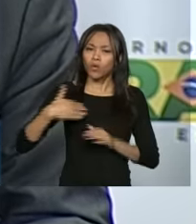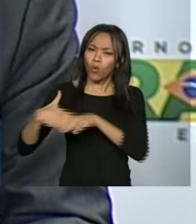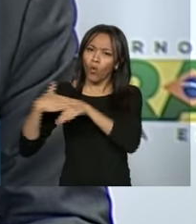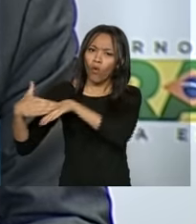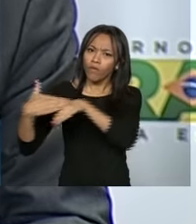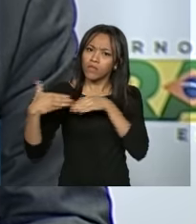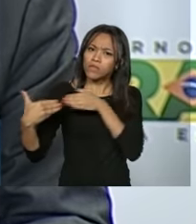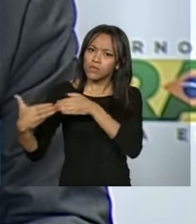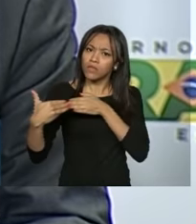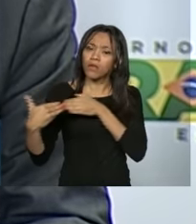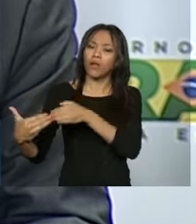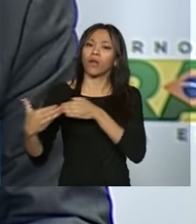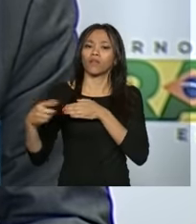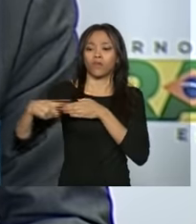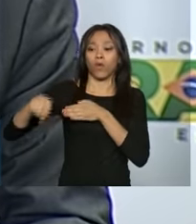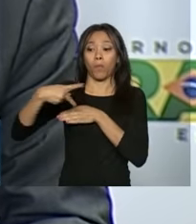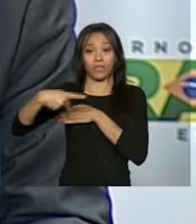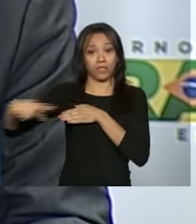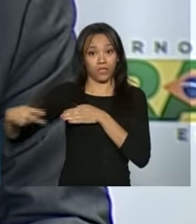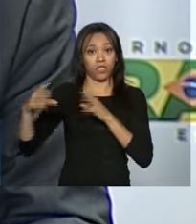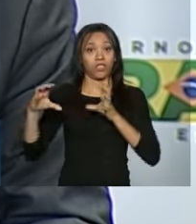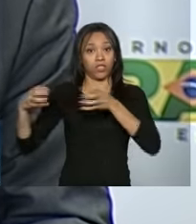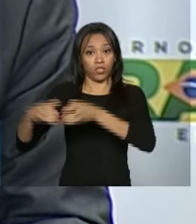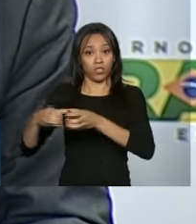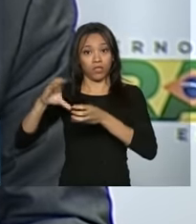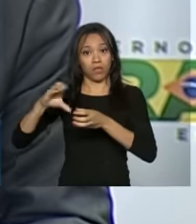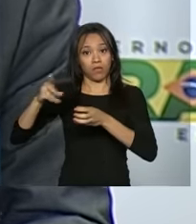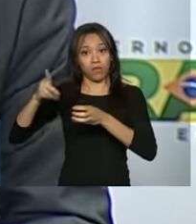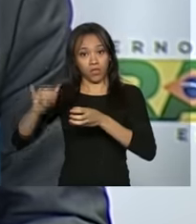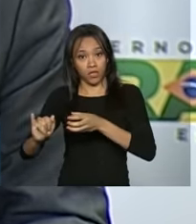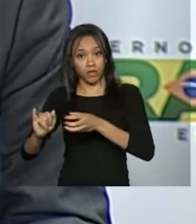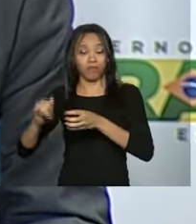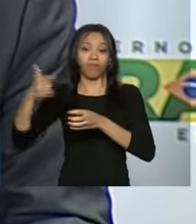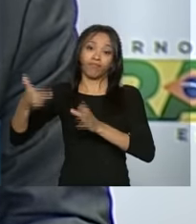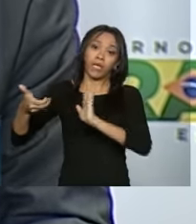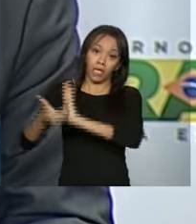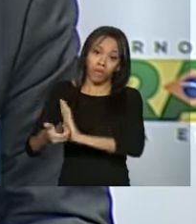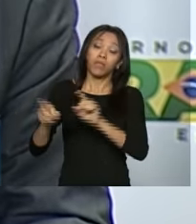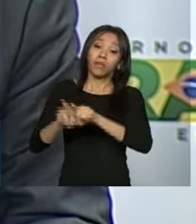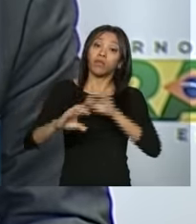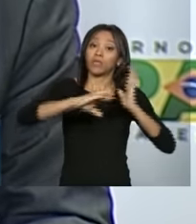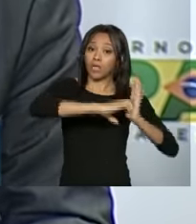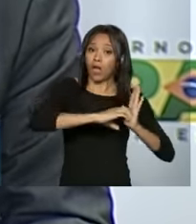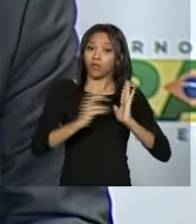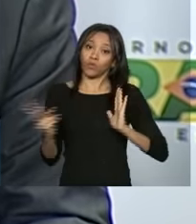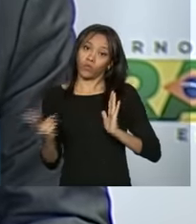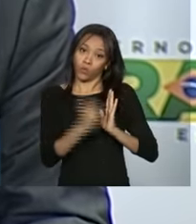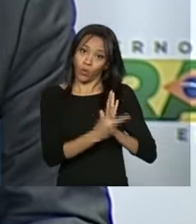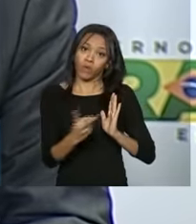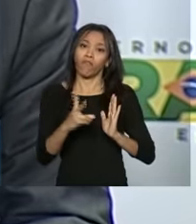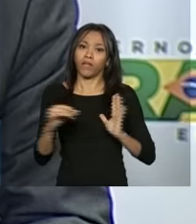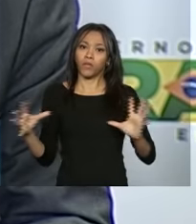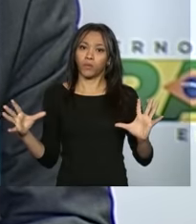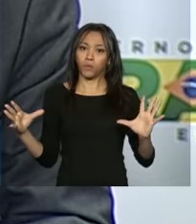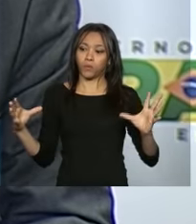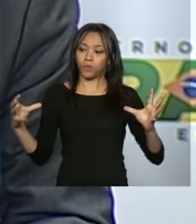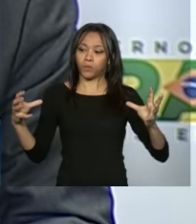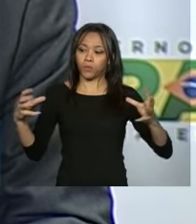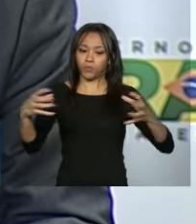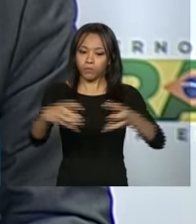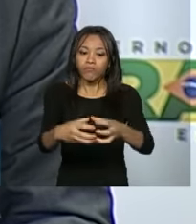presidente com os relatores eh da CPI da câmara dos deputados e mesmo do Senado que vai haver uma convergência muito grande de